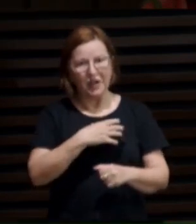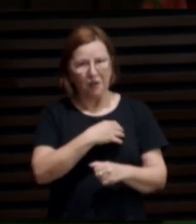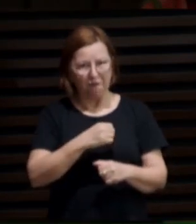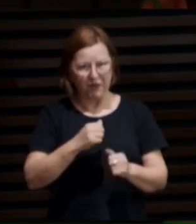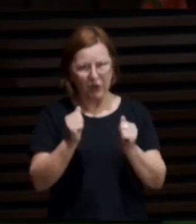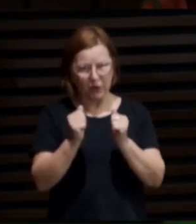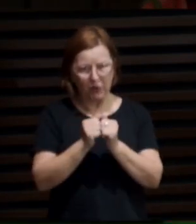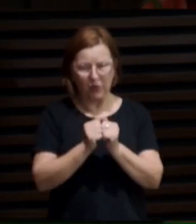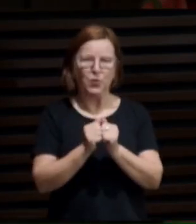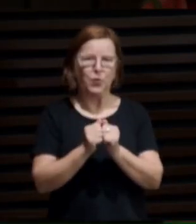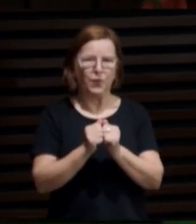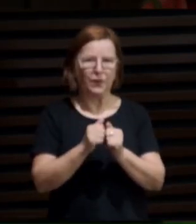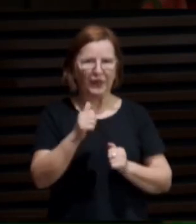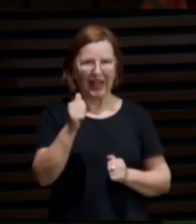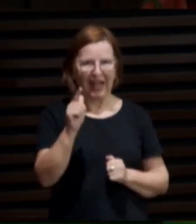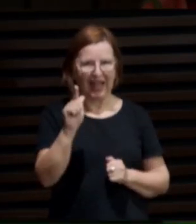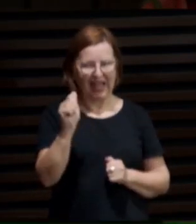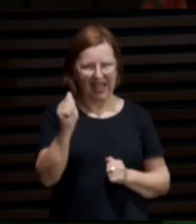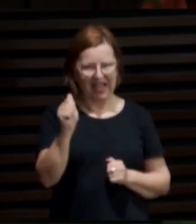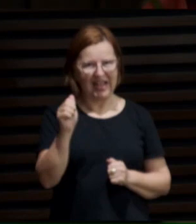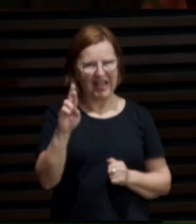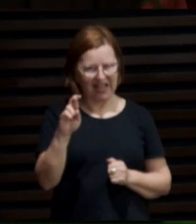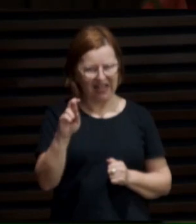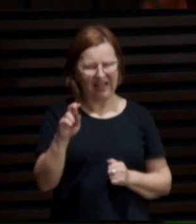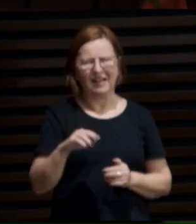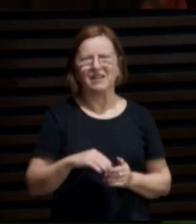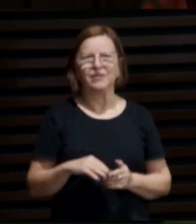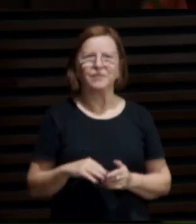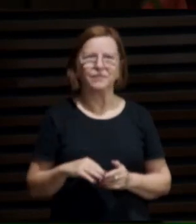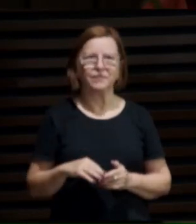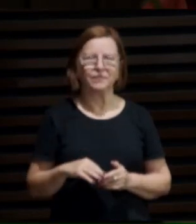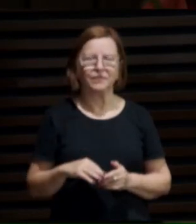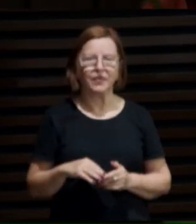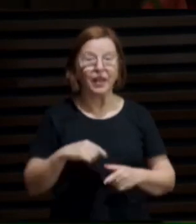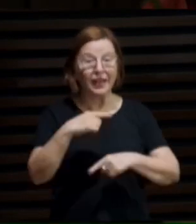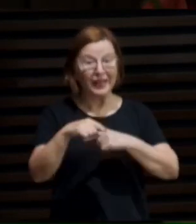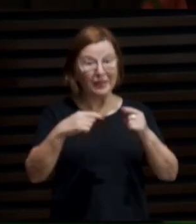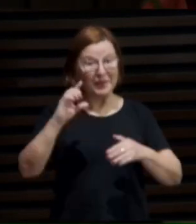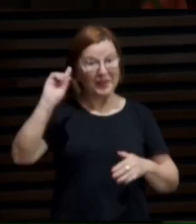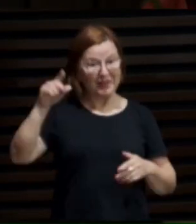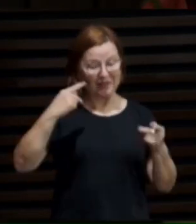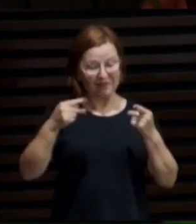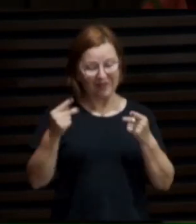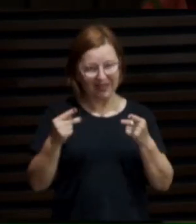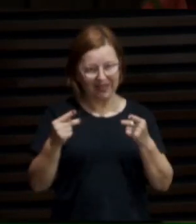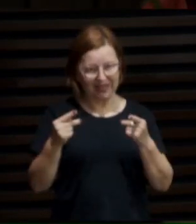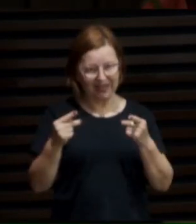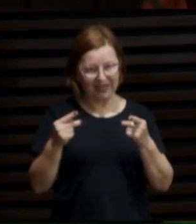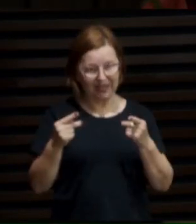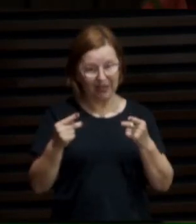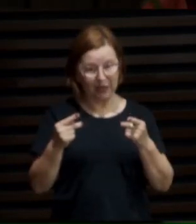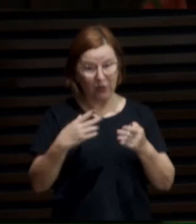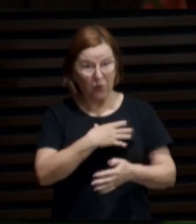isso aí. E agora ele apresenta, depois desse tempo todo, Deus diz a ele que aquele filho que